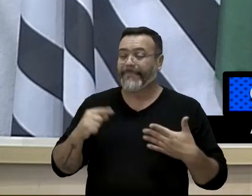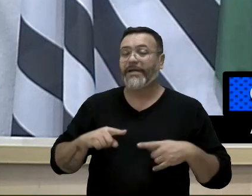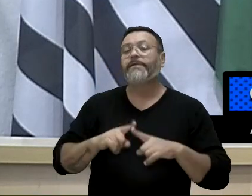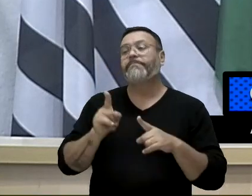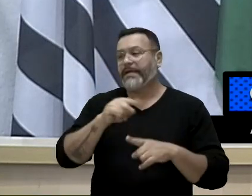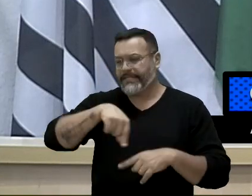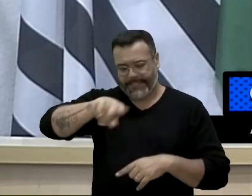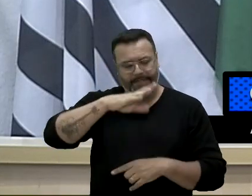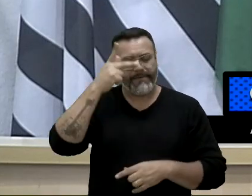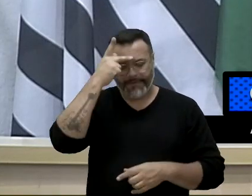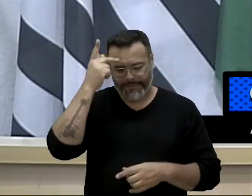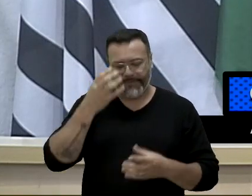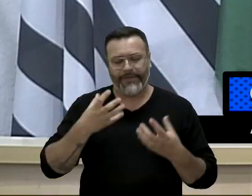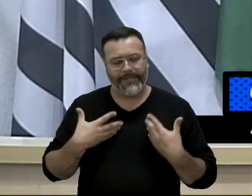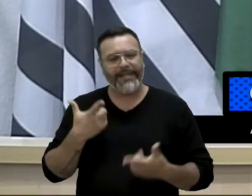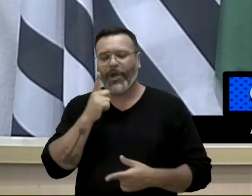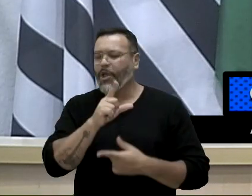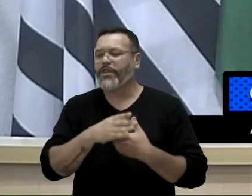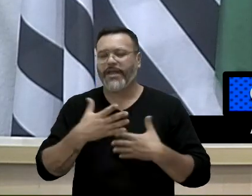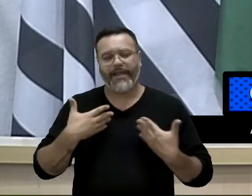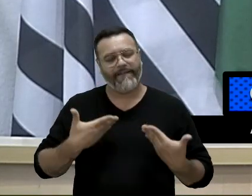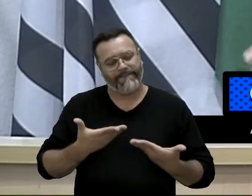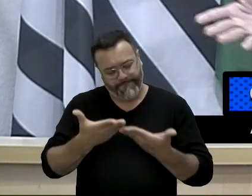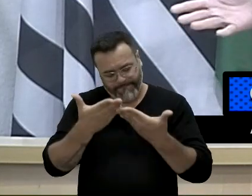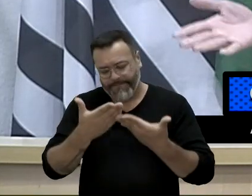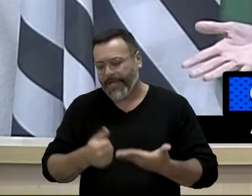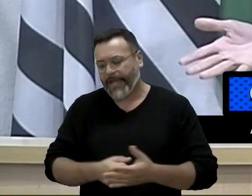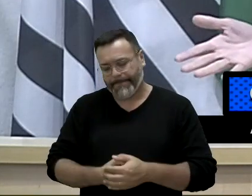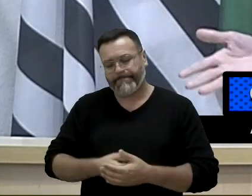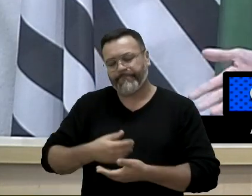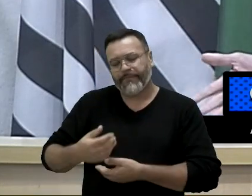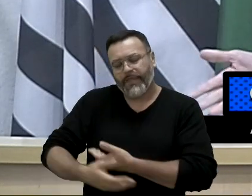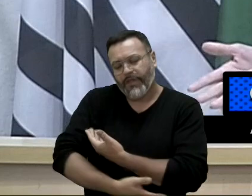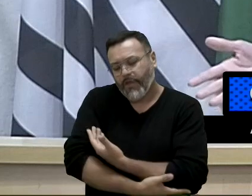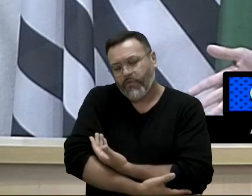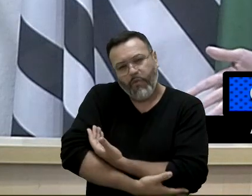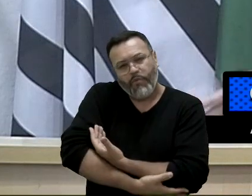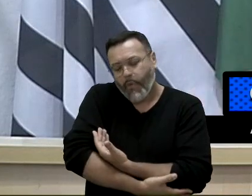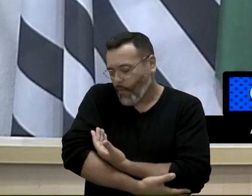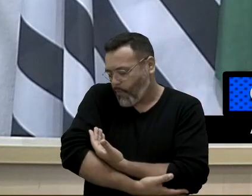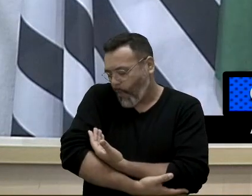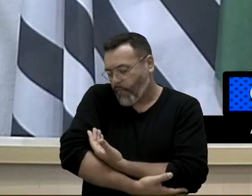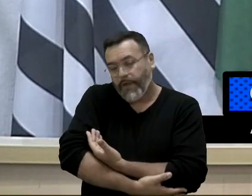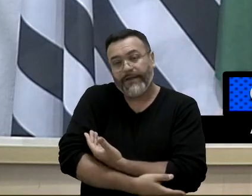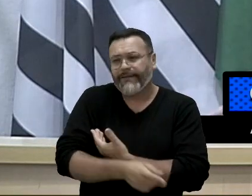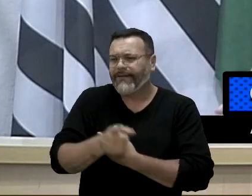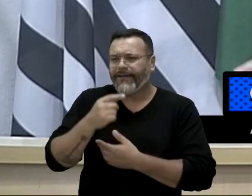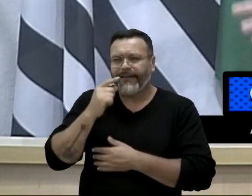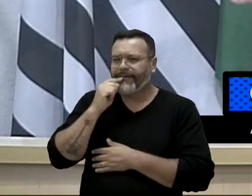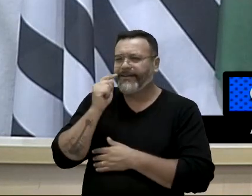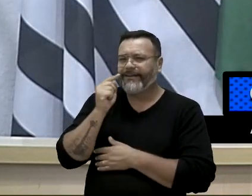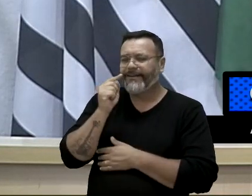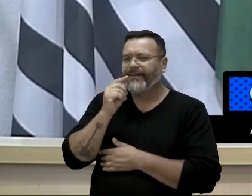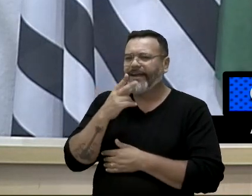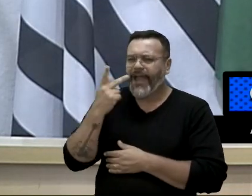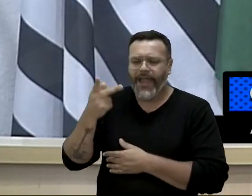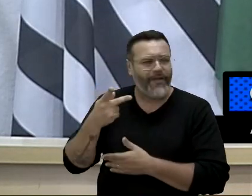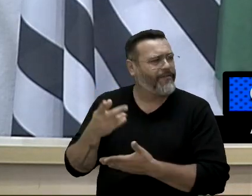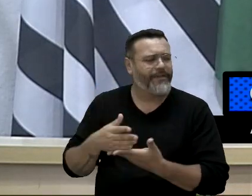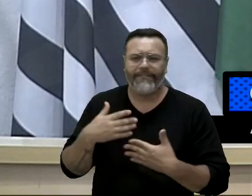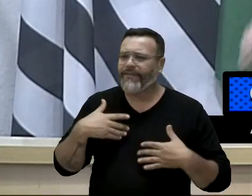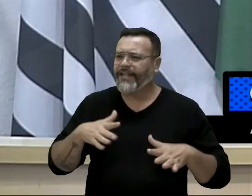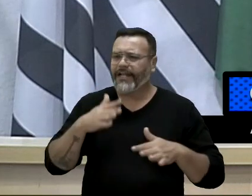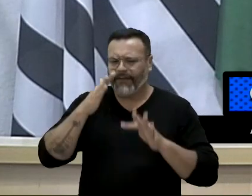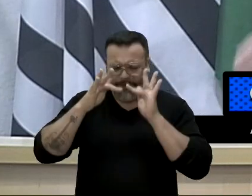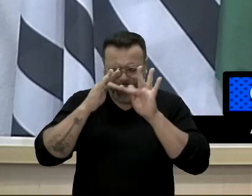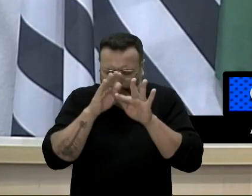é amamentar, né? Mas também não foi só flores, né? Eu vendo a Vivi falando, eu falo, é isso, gente.